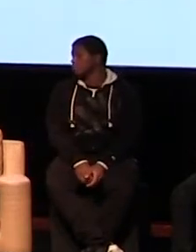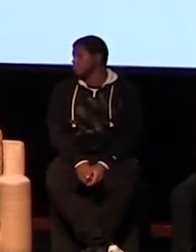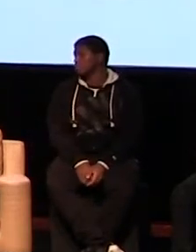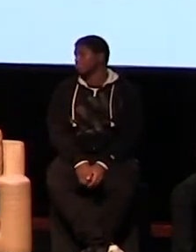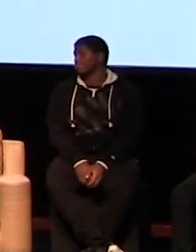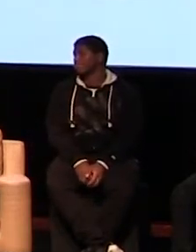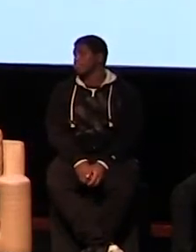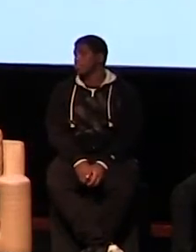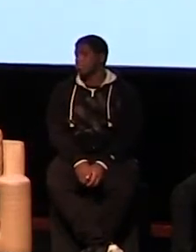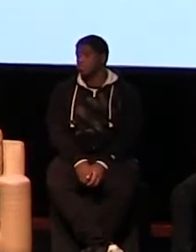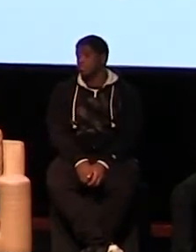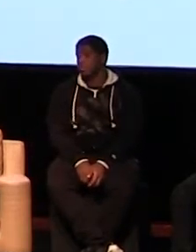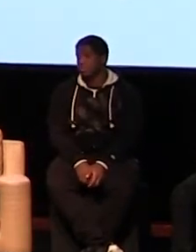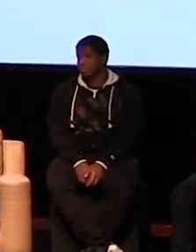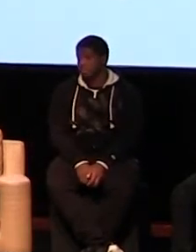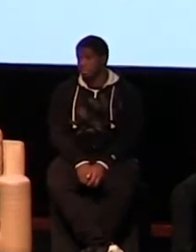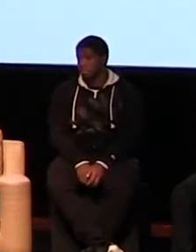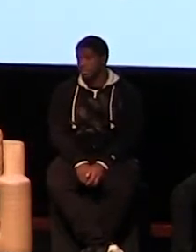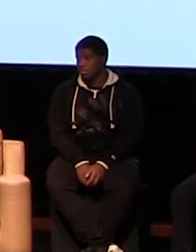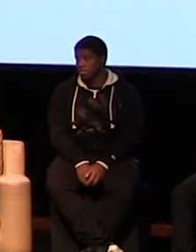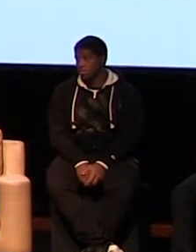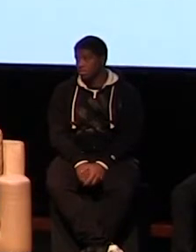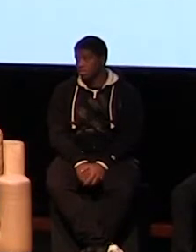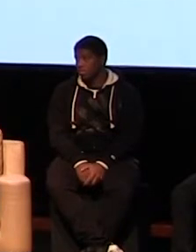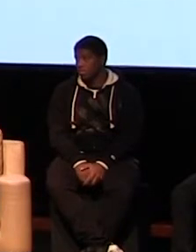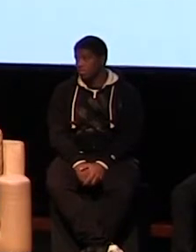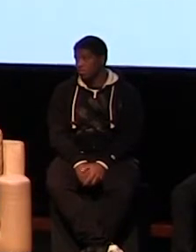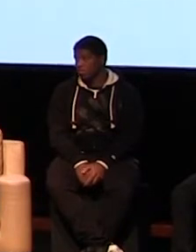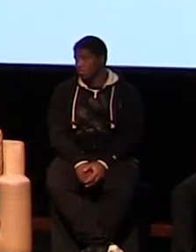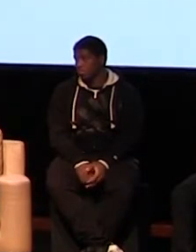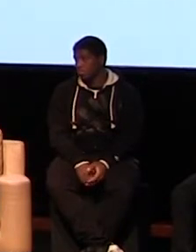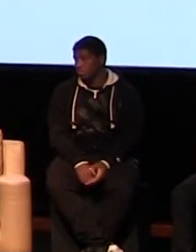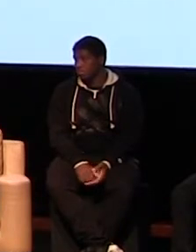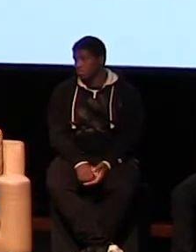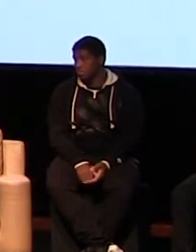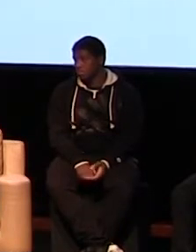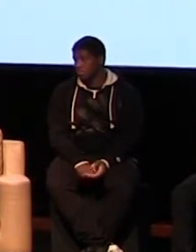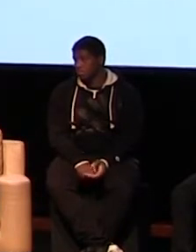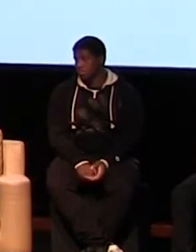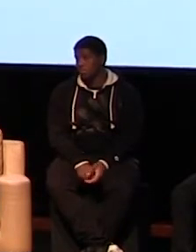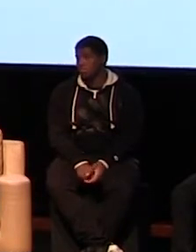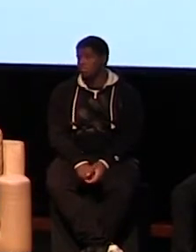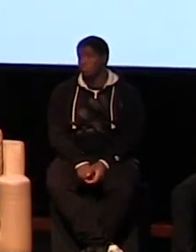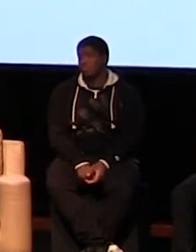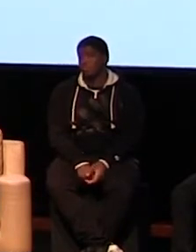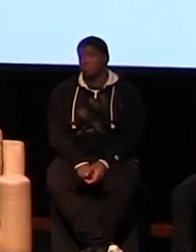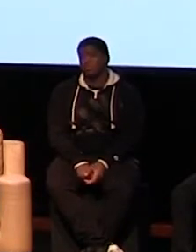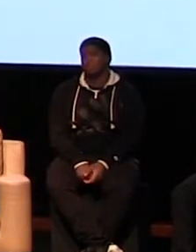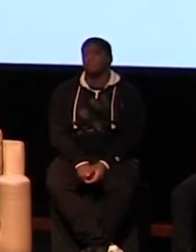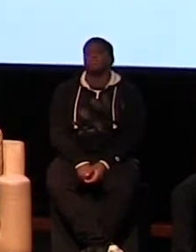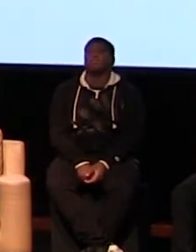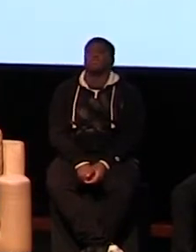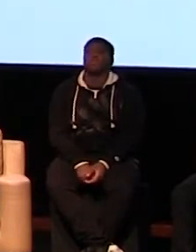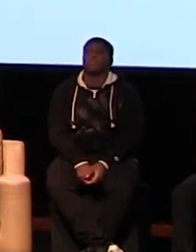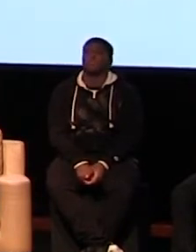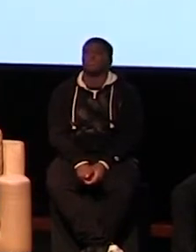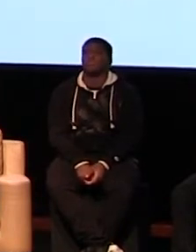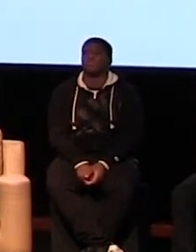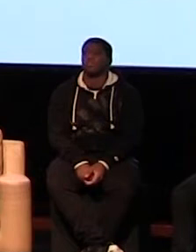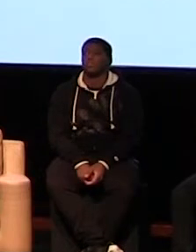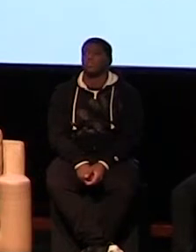começam num conflito, né, a gente tem que sentar perto e estar junto. Né? Isso faz com que a